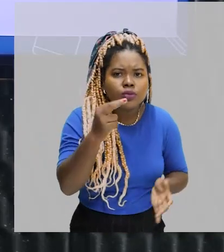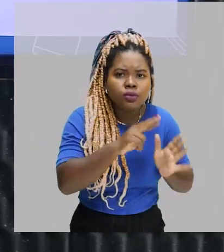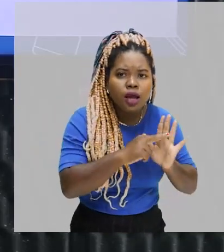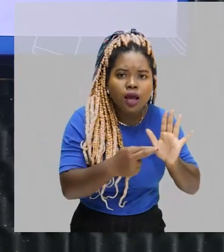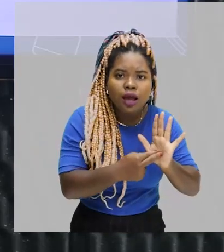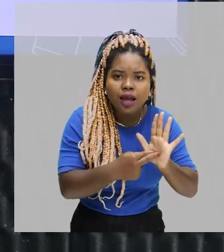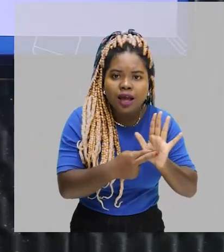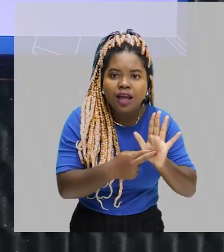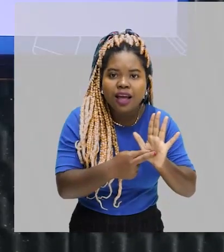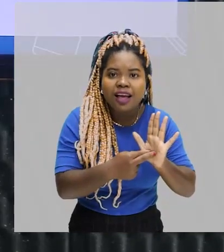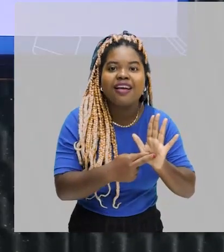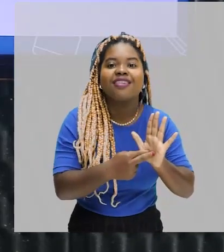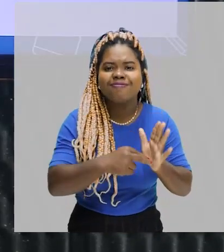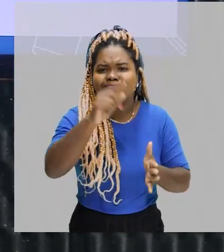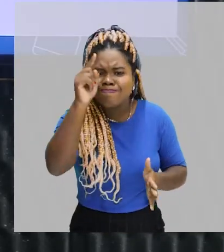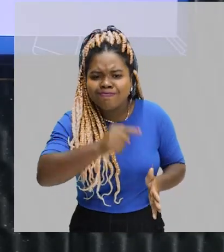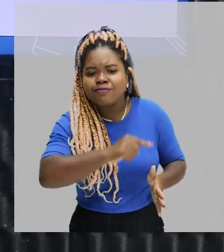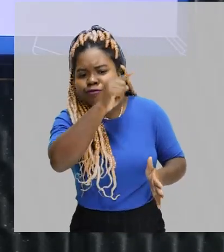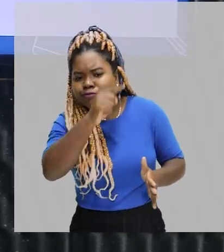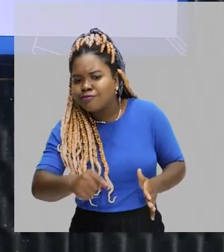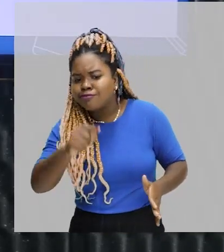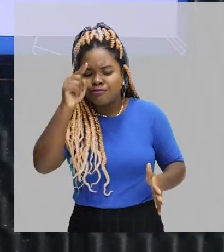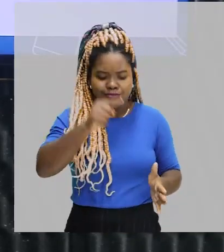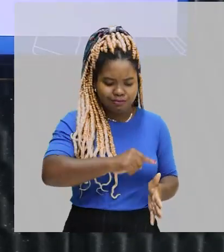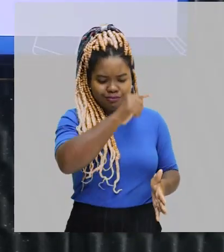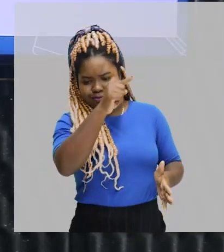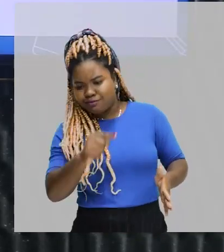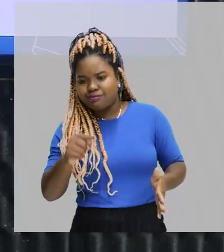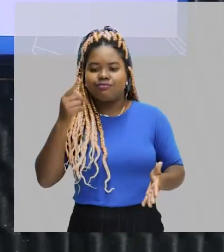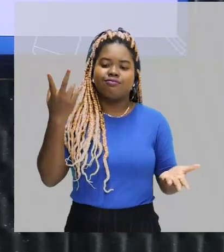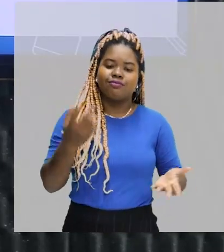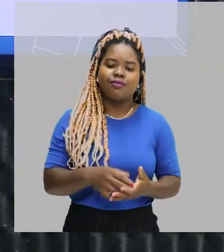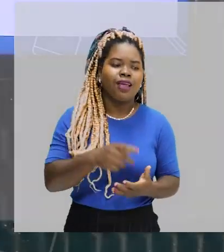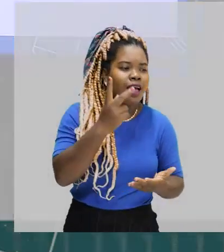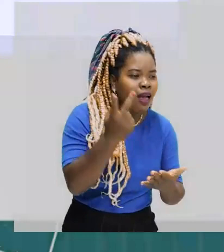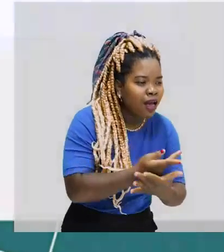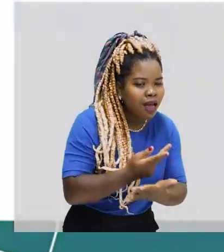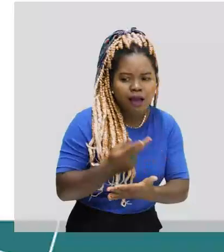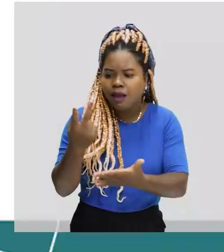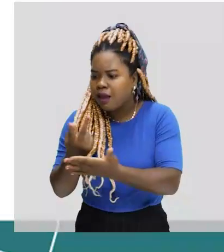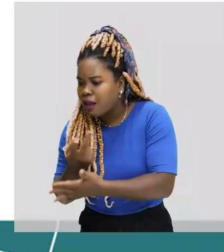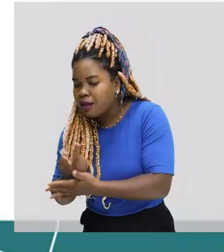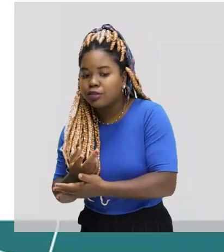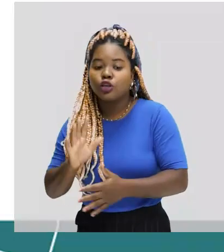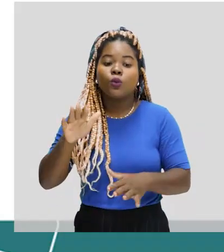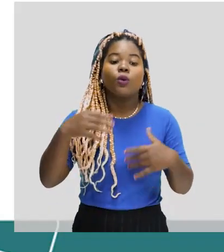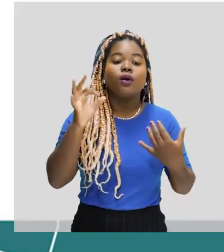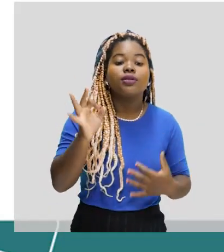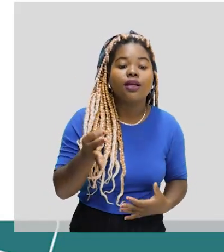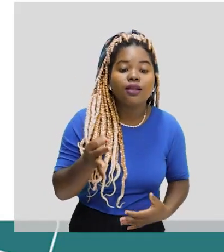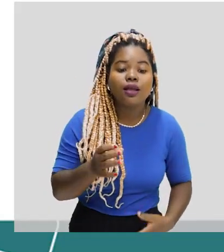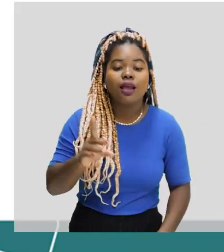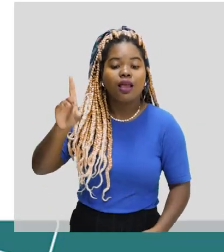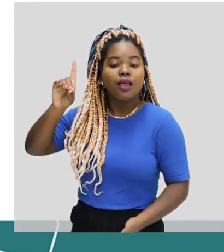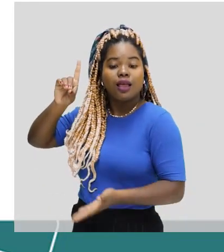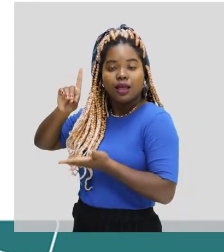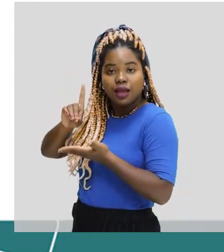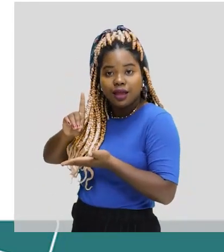regra, vai por eliminação, tá bom? Qual alternativa seria certa, então?